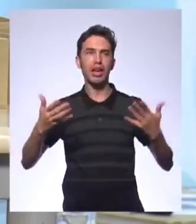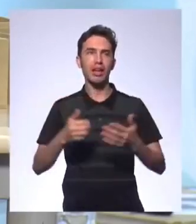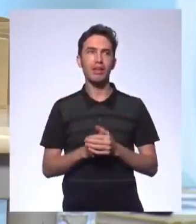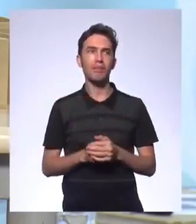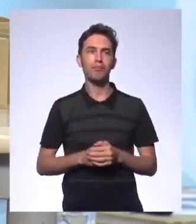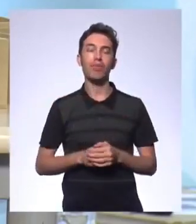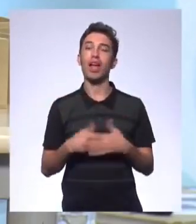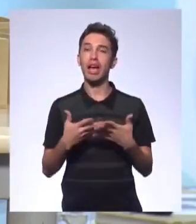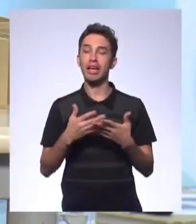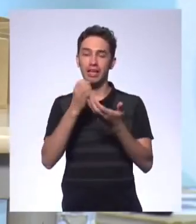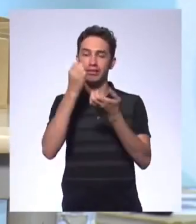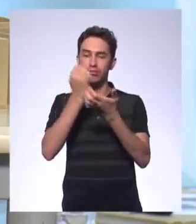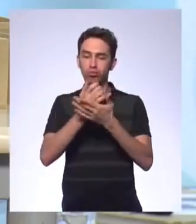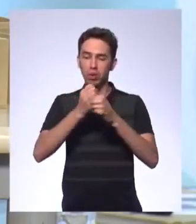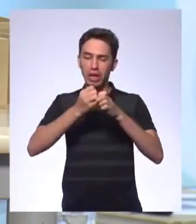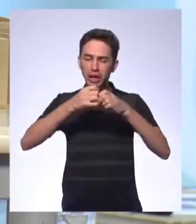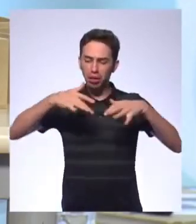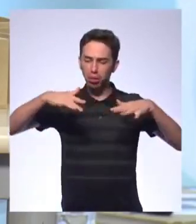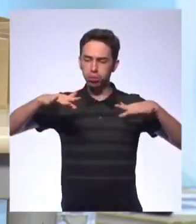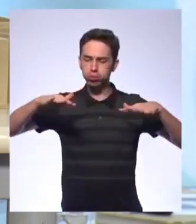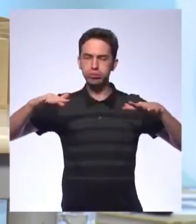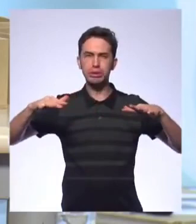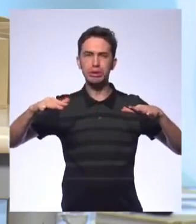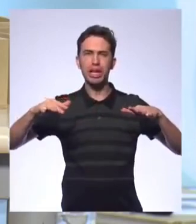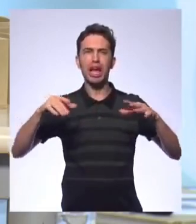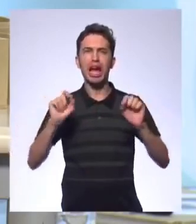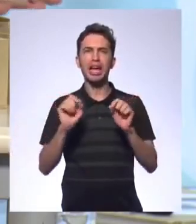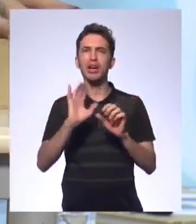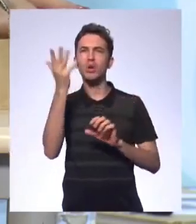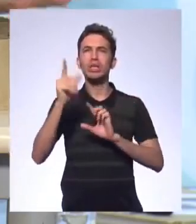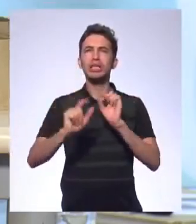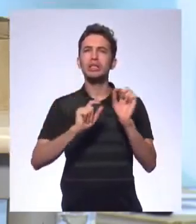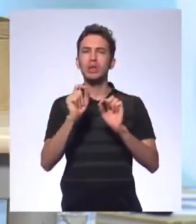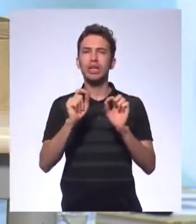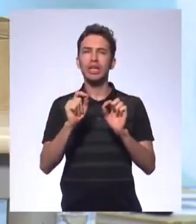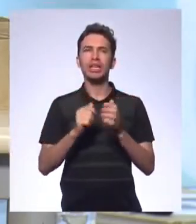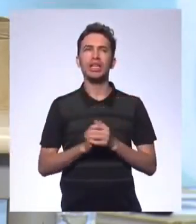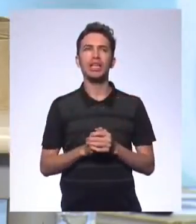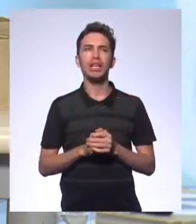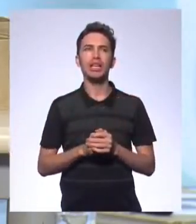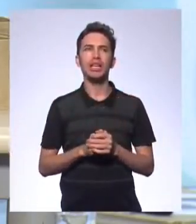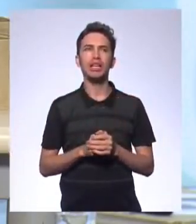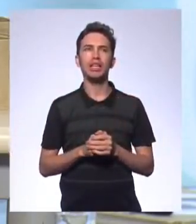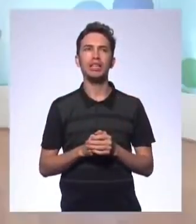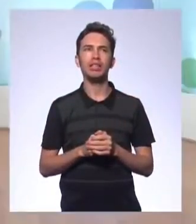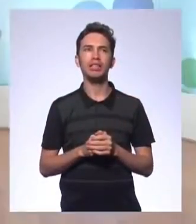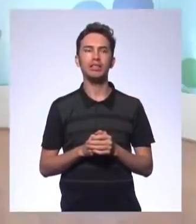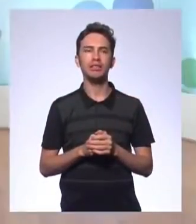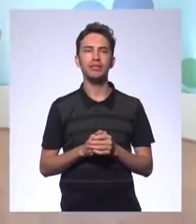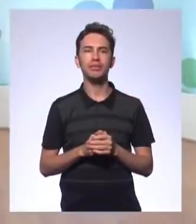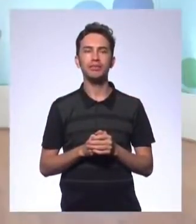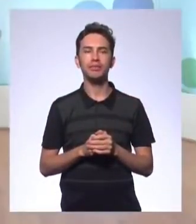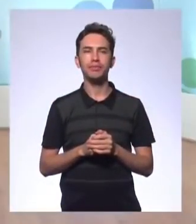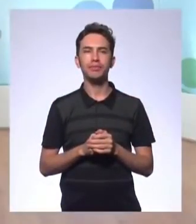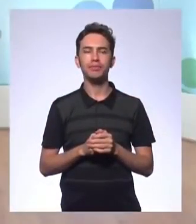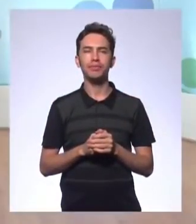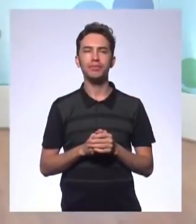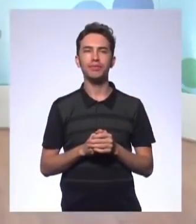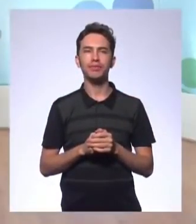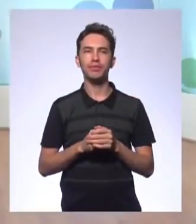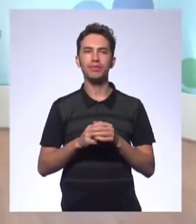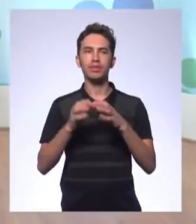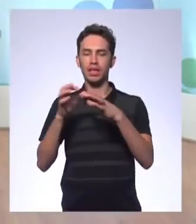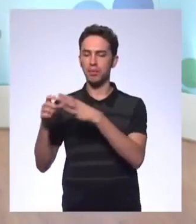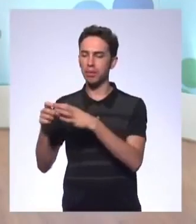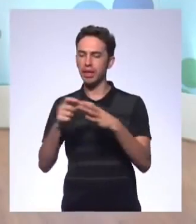né? Ele quebra. E o que acontece? O que é fragmentado para você? Para mim, acho que fica